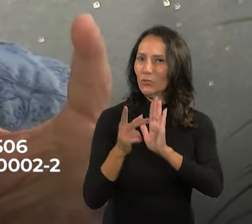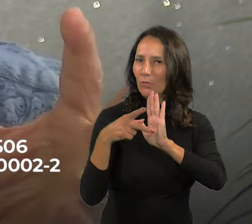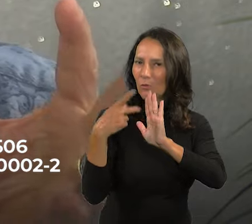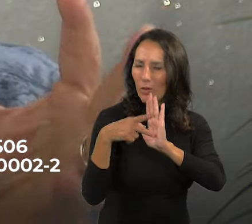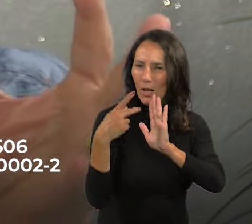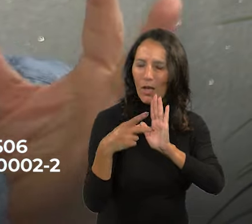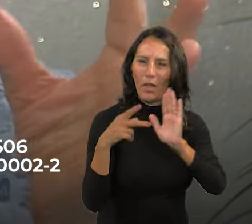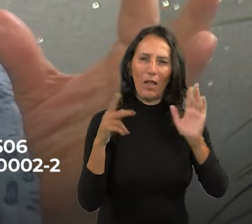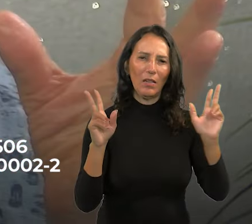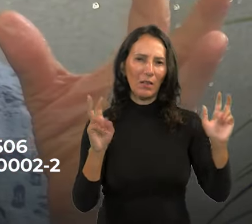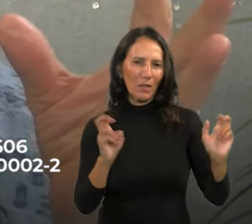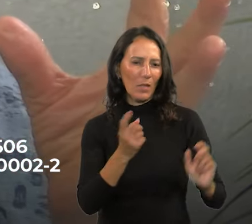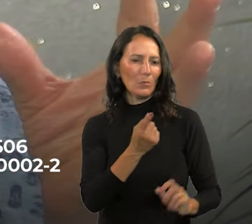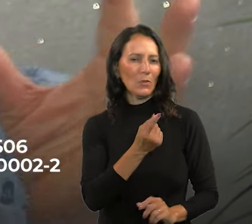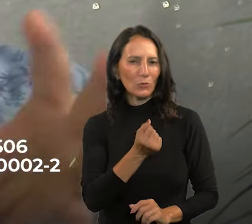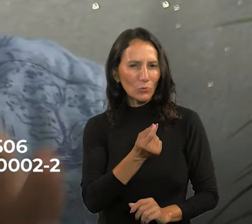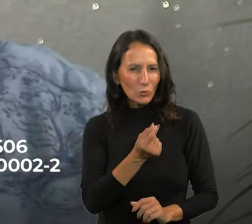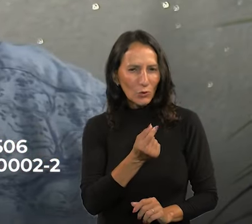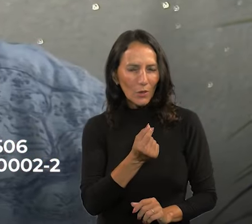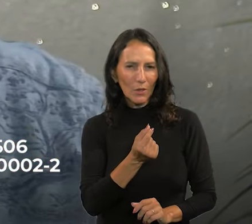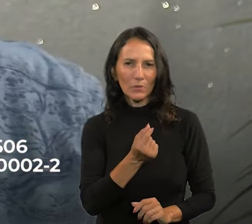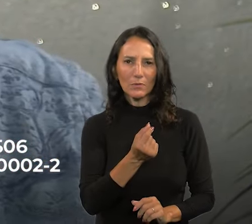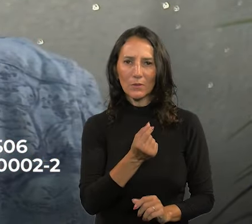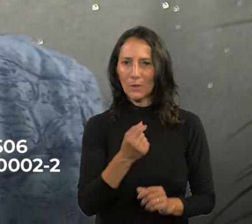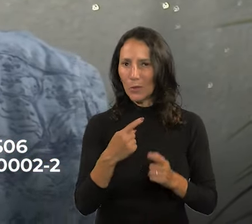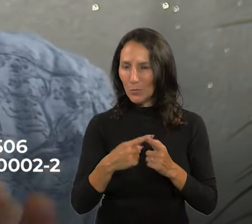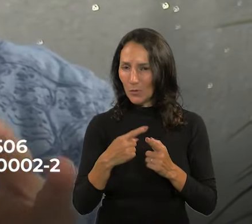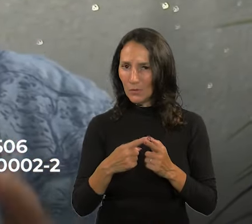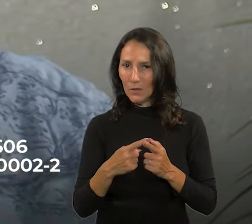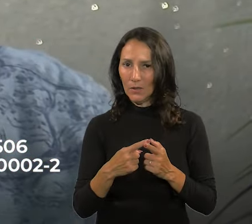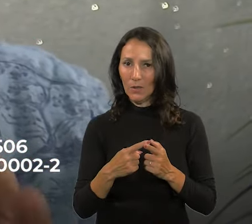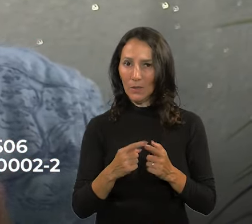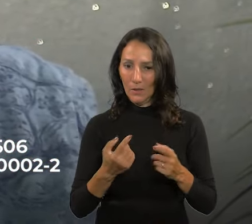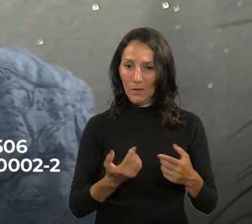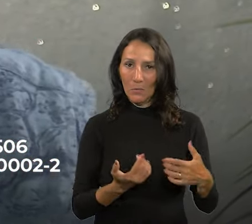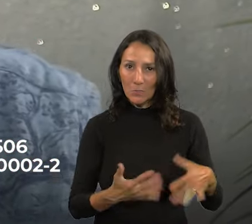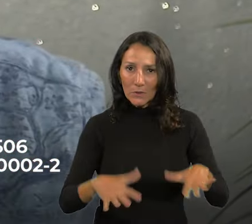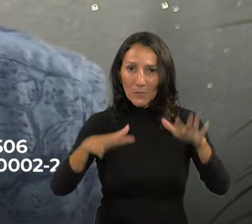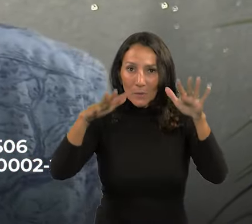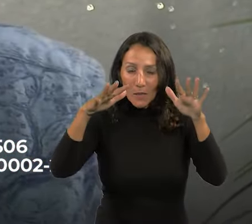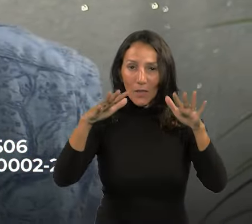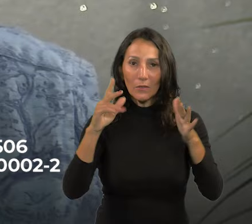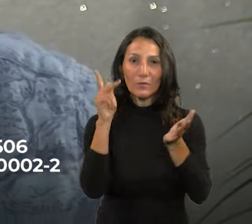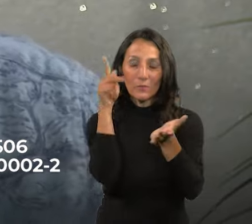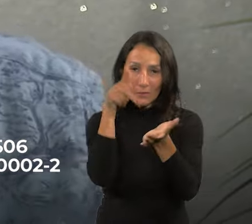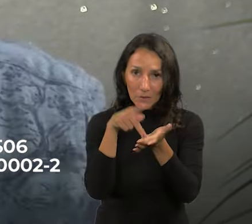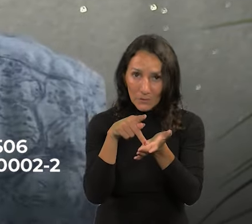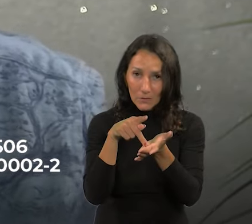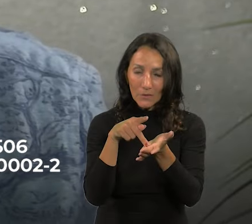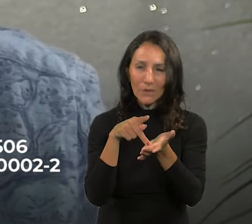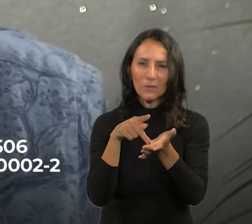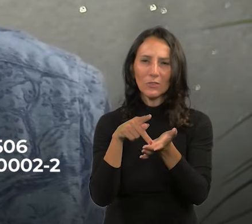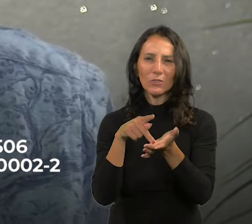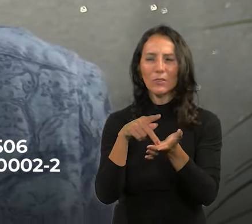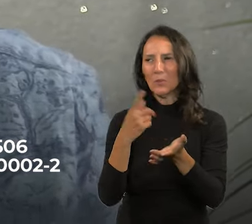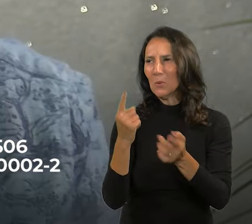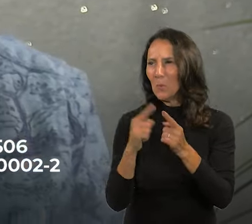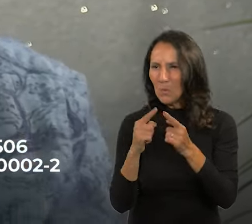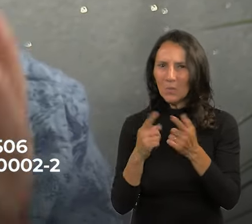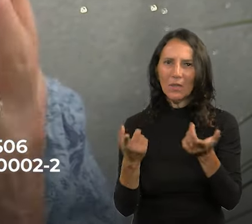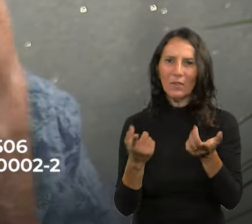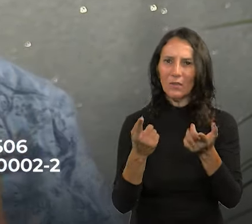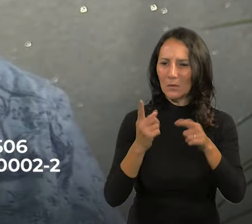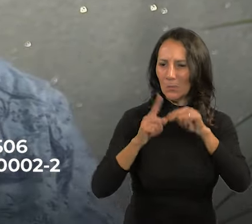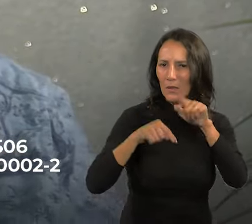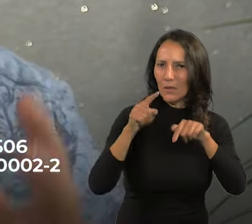dinheiro, porque a verdadeira prosperidade, você tem que associá-la a bens materiais. Eu